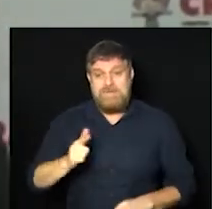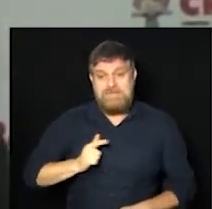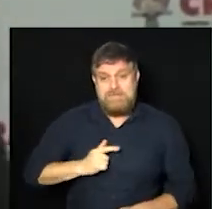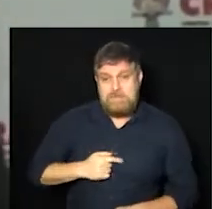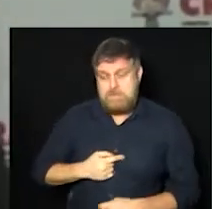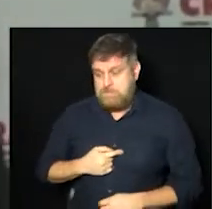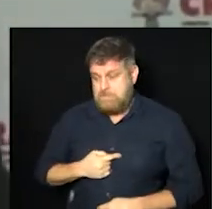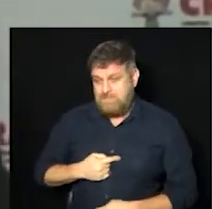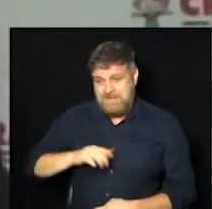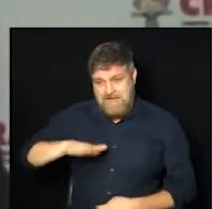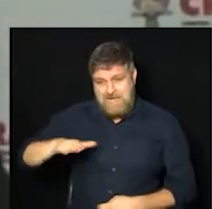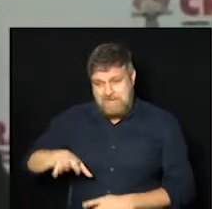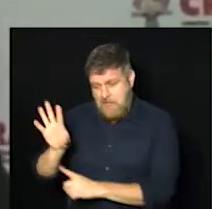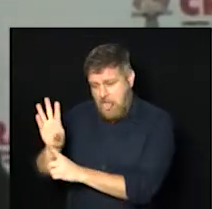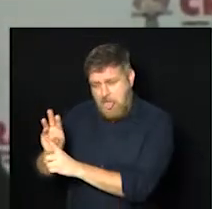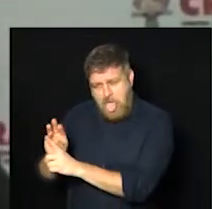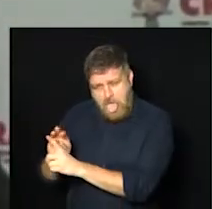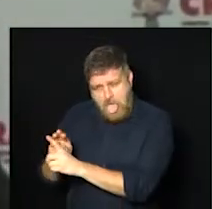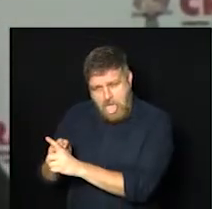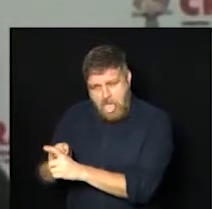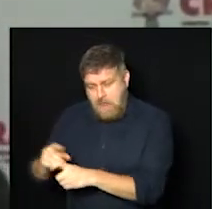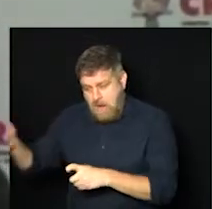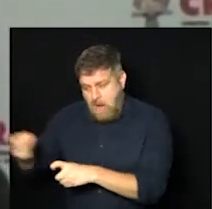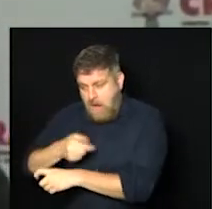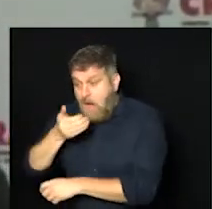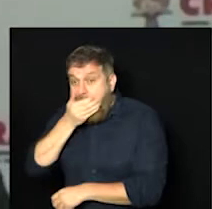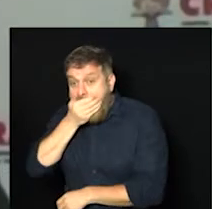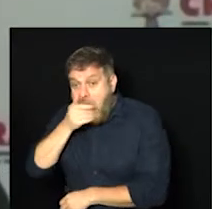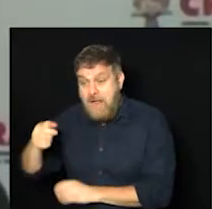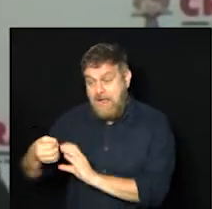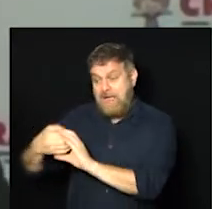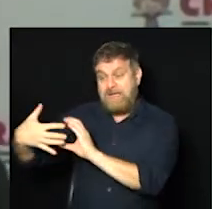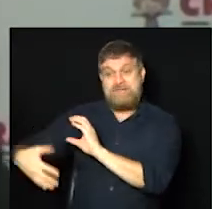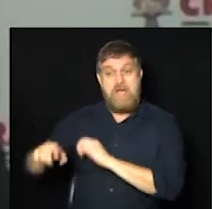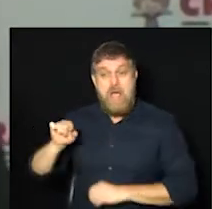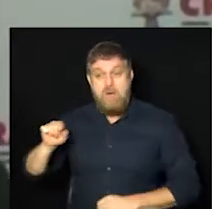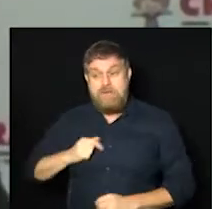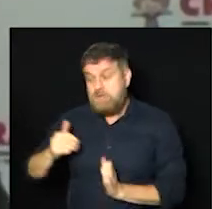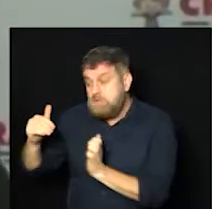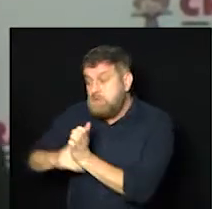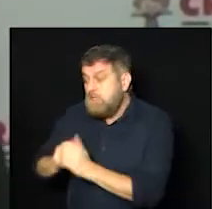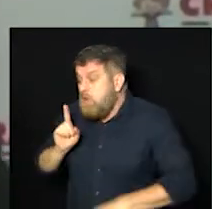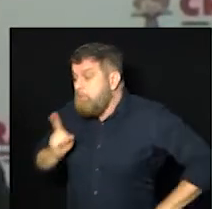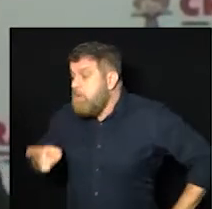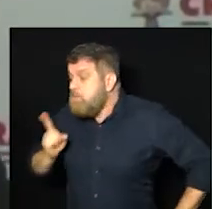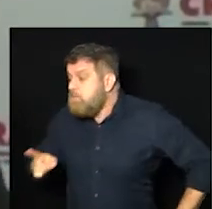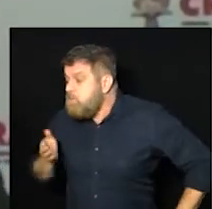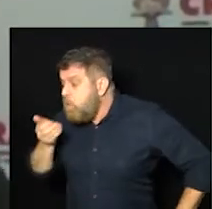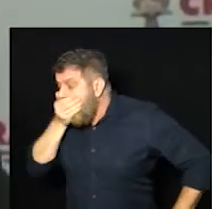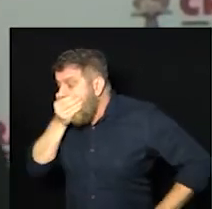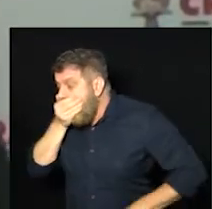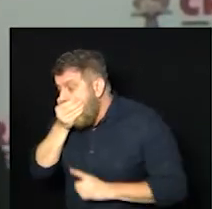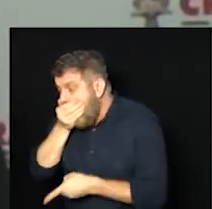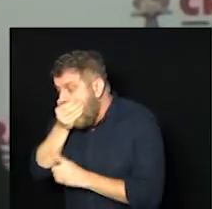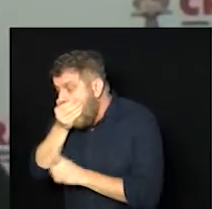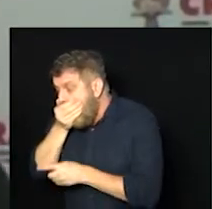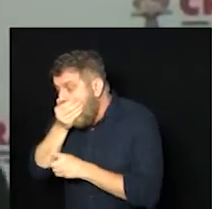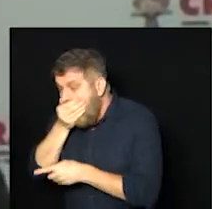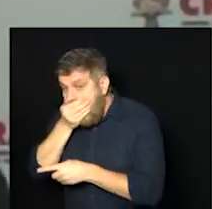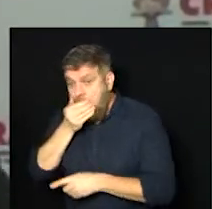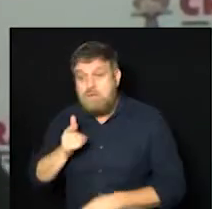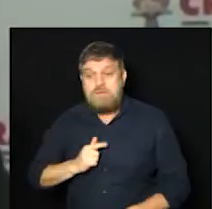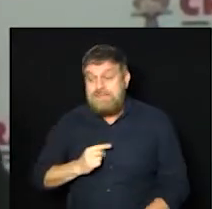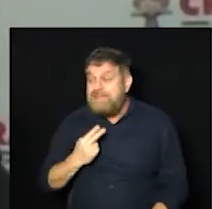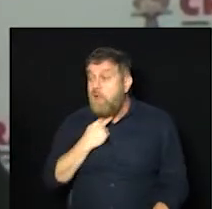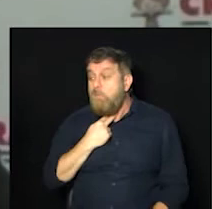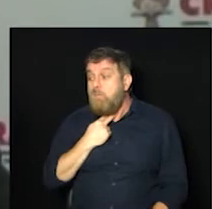violência sexual, ela tem como uma das características a questão do segredo, do sigilo, desse conluio, né? Isso não pode